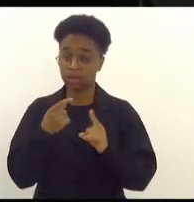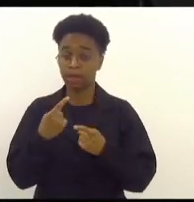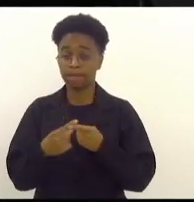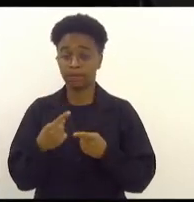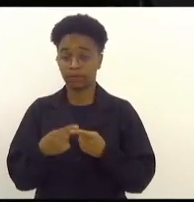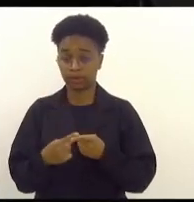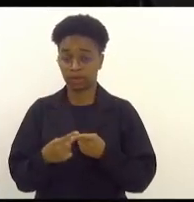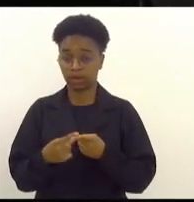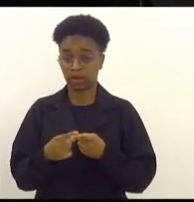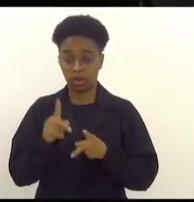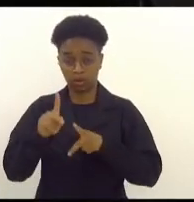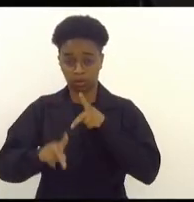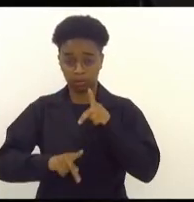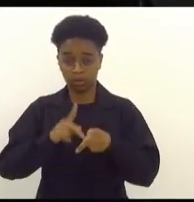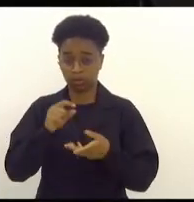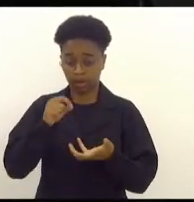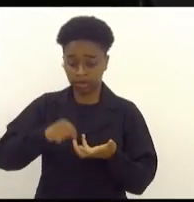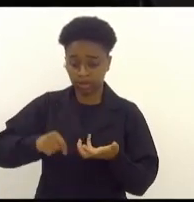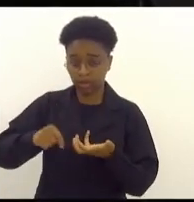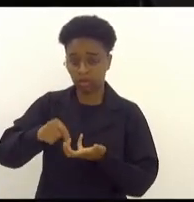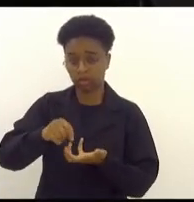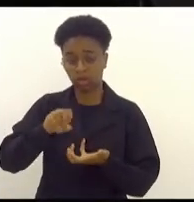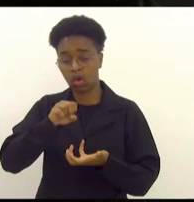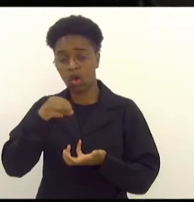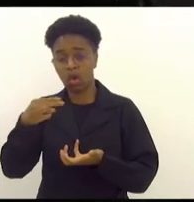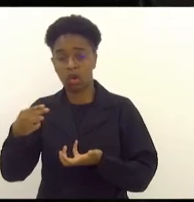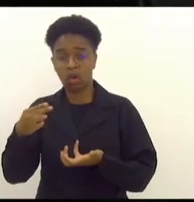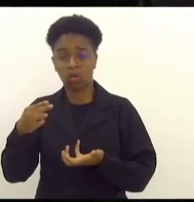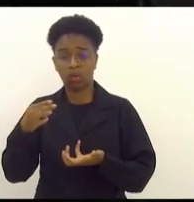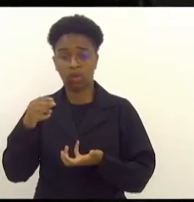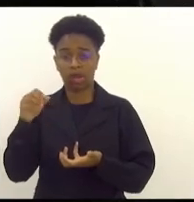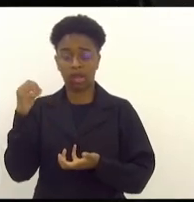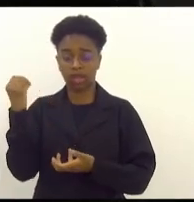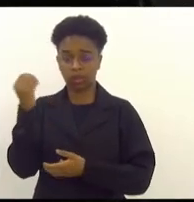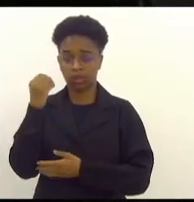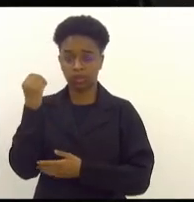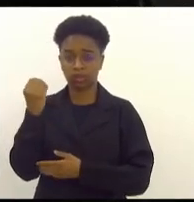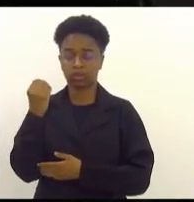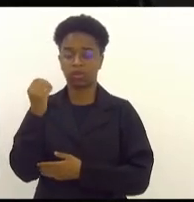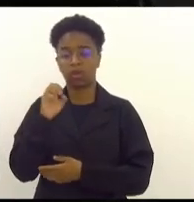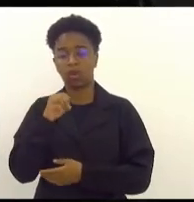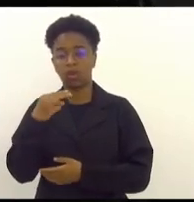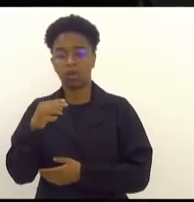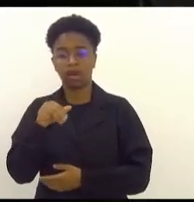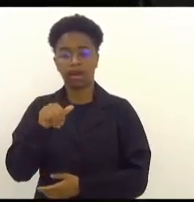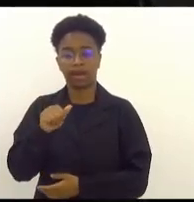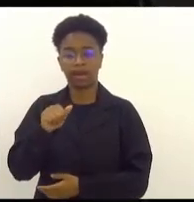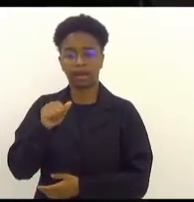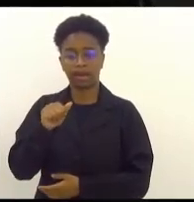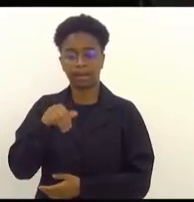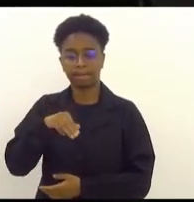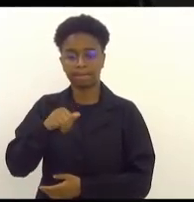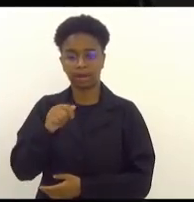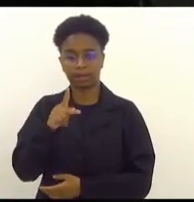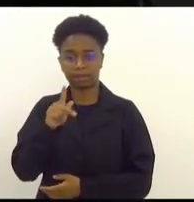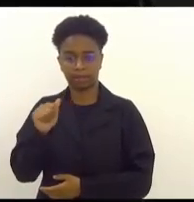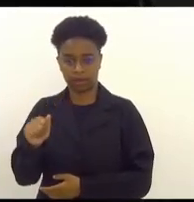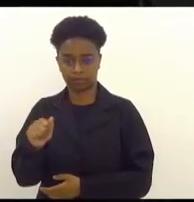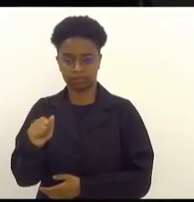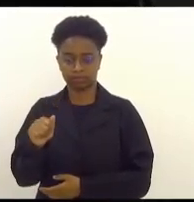os quilombolas sejam eles no Rio Grande do Sul até o Amapá do apoio